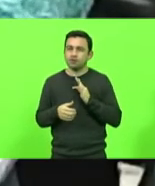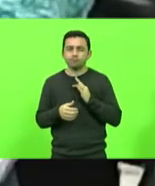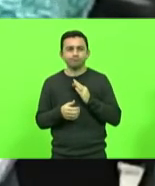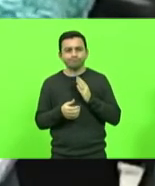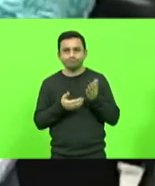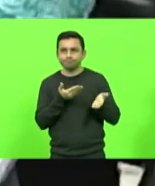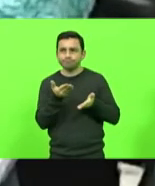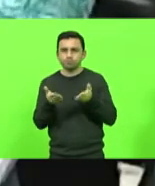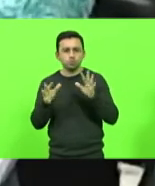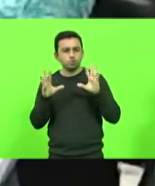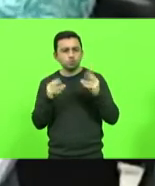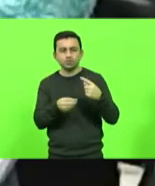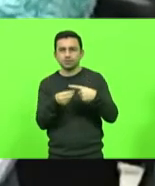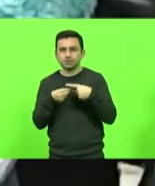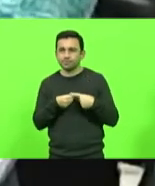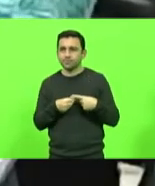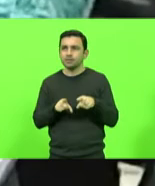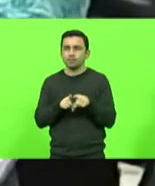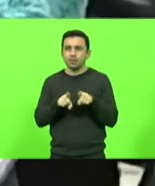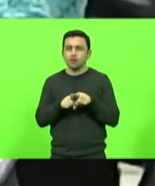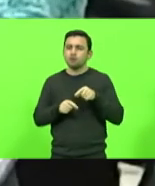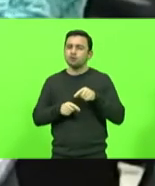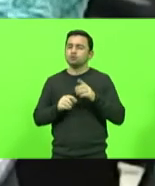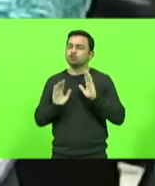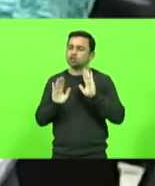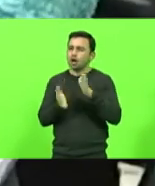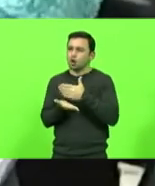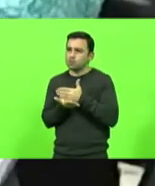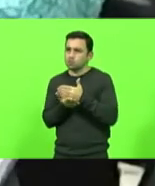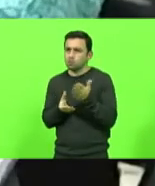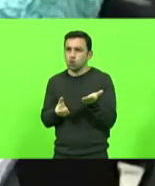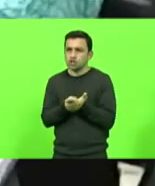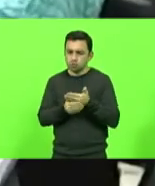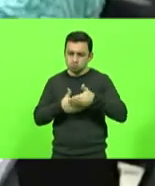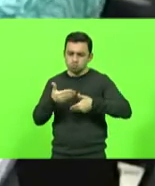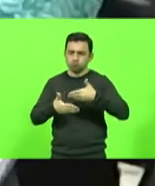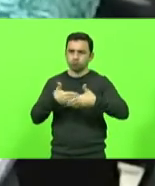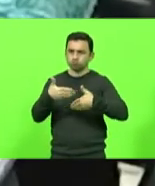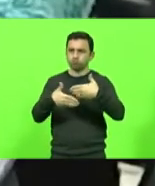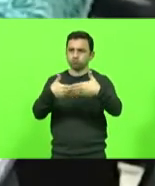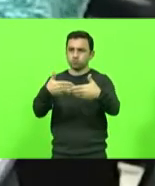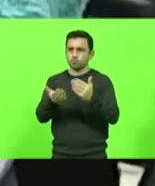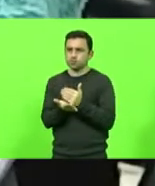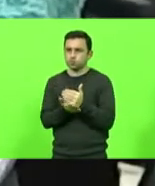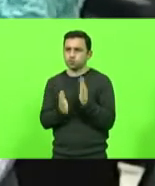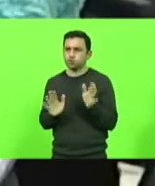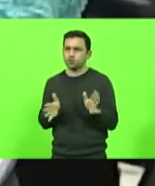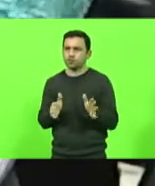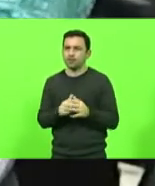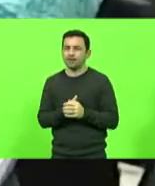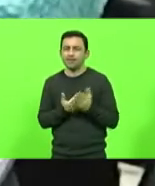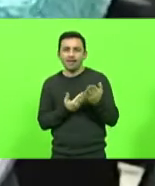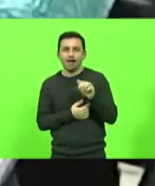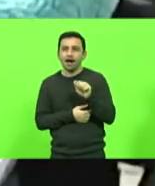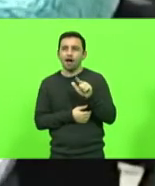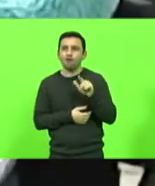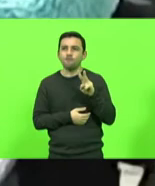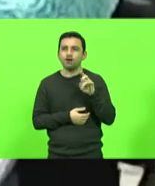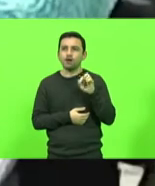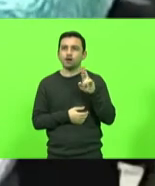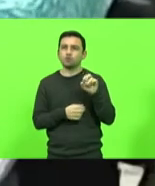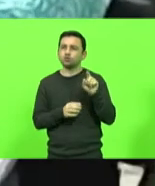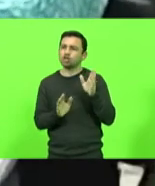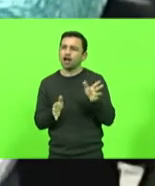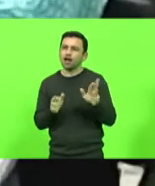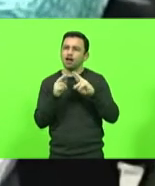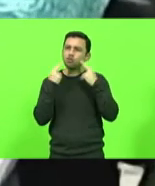municípios. O processo também já foi aberto pela nossa Gerência de Tecnologia e Informação, inclusive o Álvaro já participou de algumas reuniões,